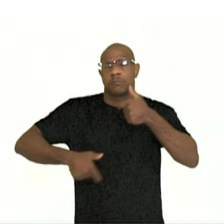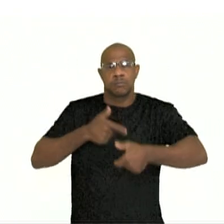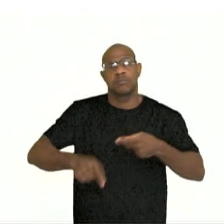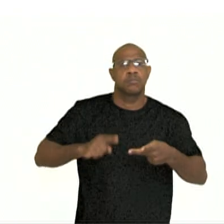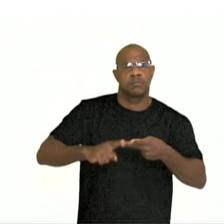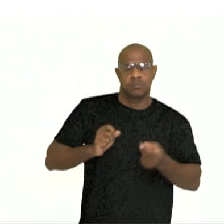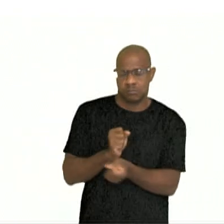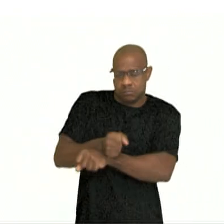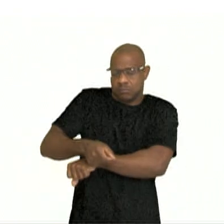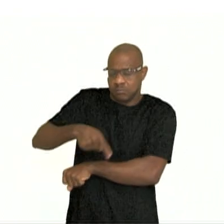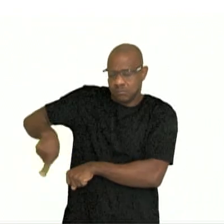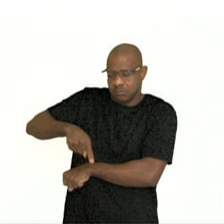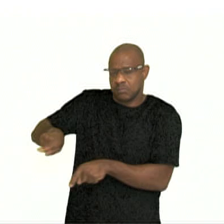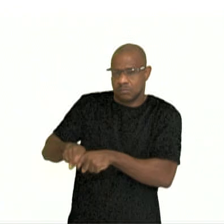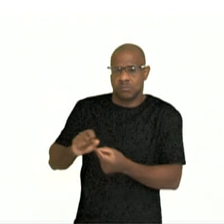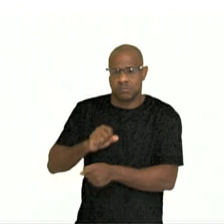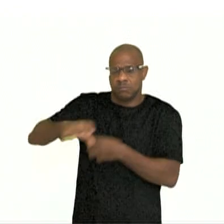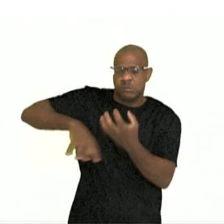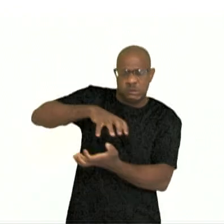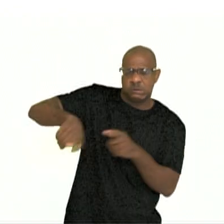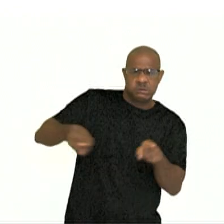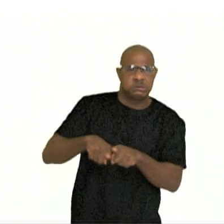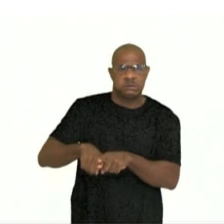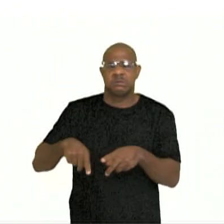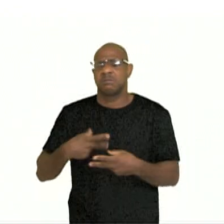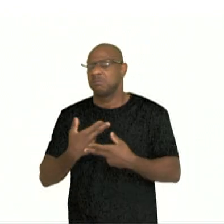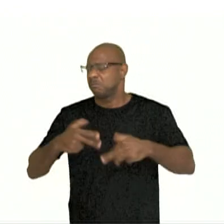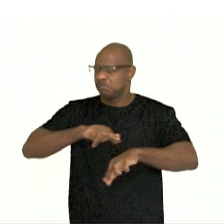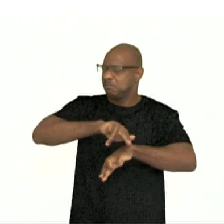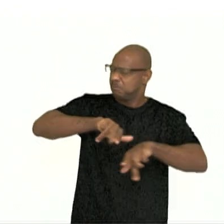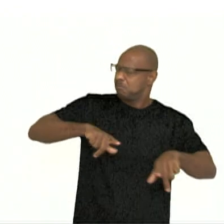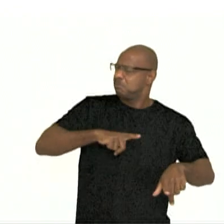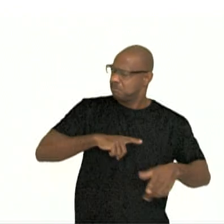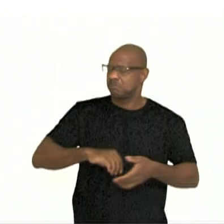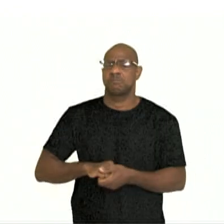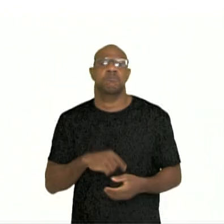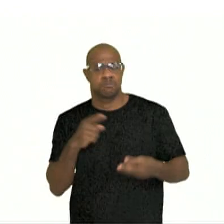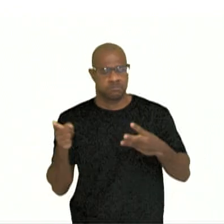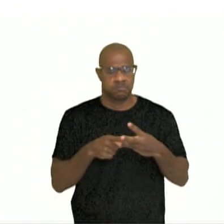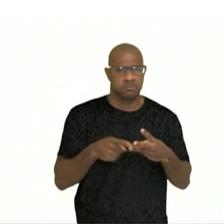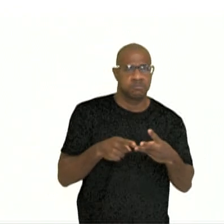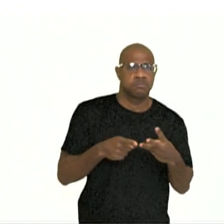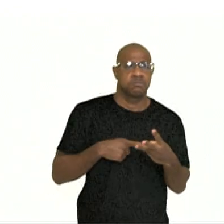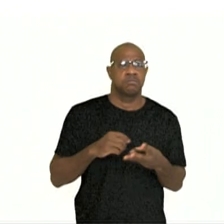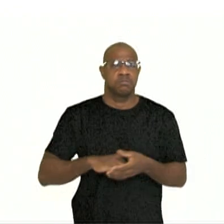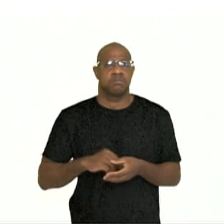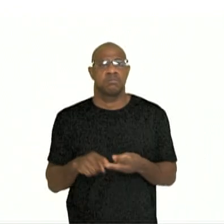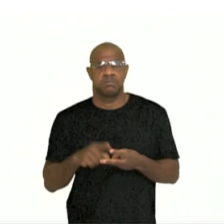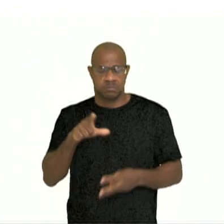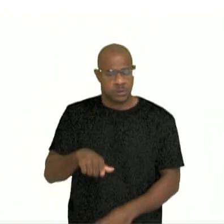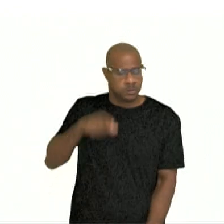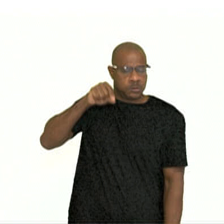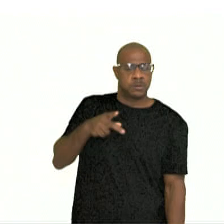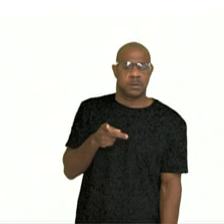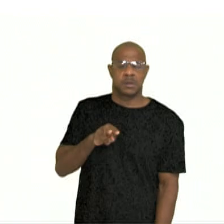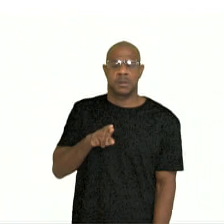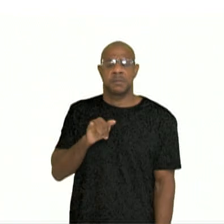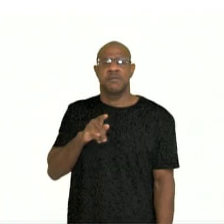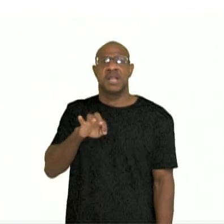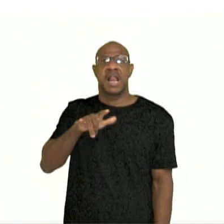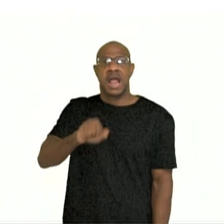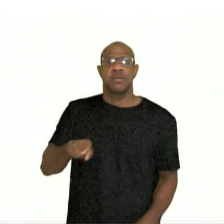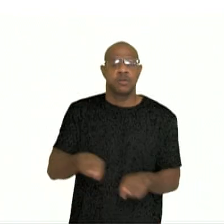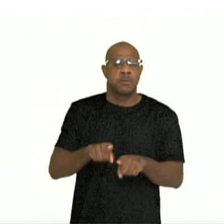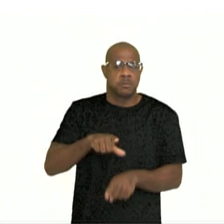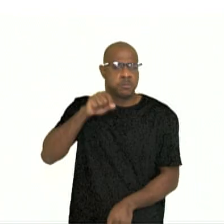de escravizados e suas revoltas, né, como a revolta de Espartaco, a mais conhecida. A ascensão e o prestígio dos militares, e assim